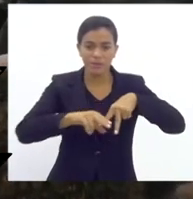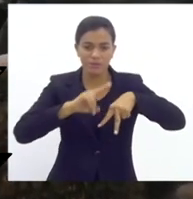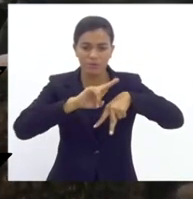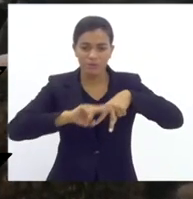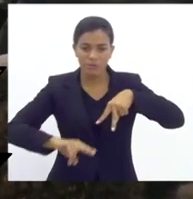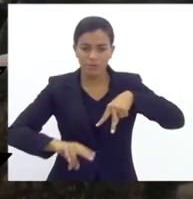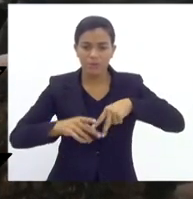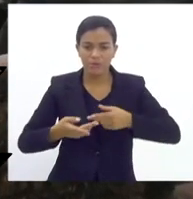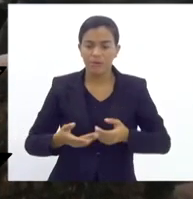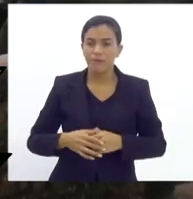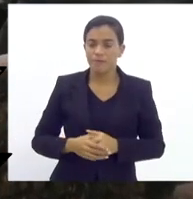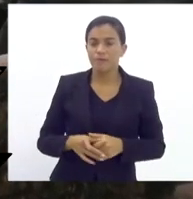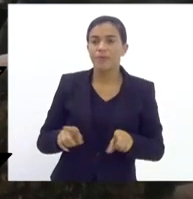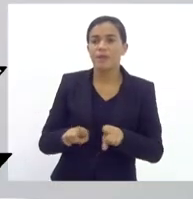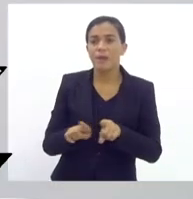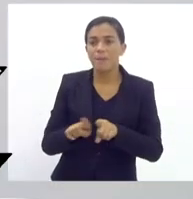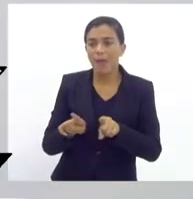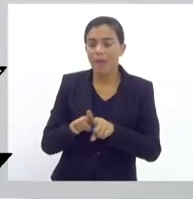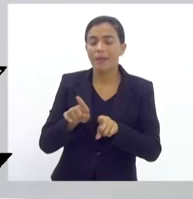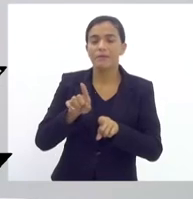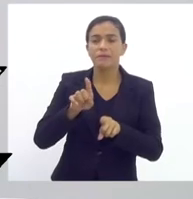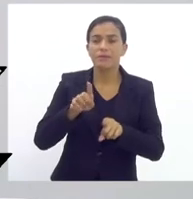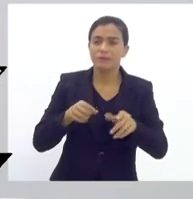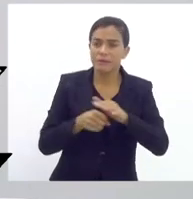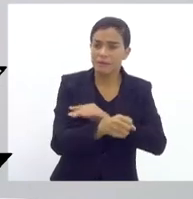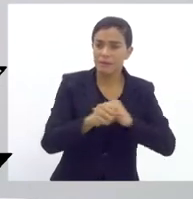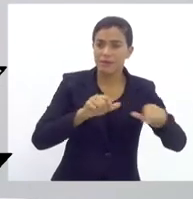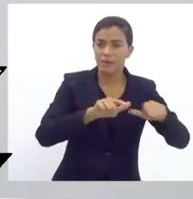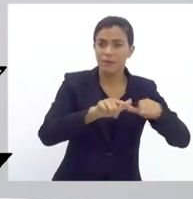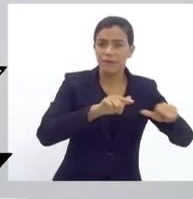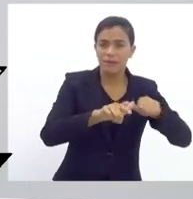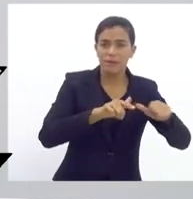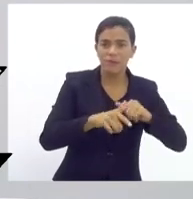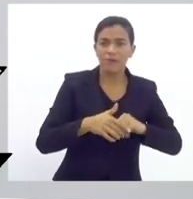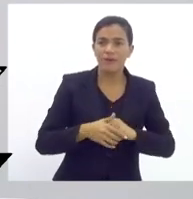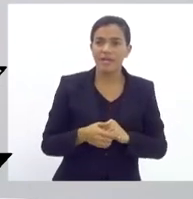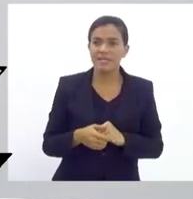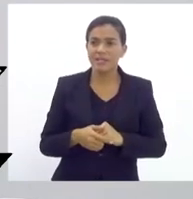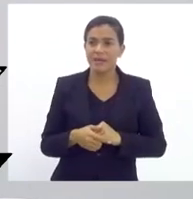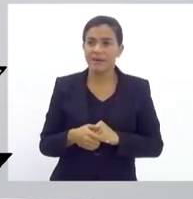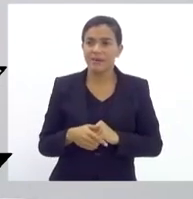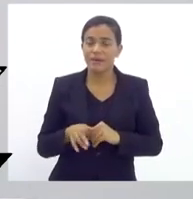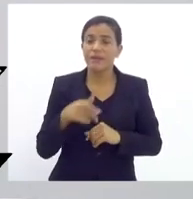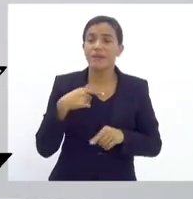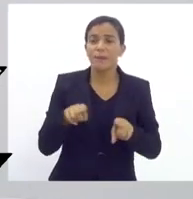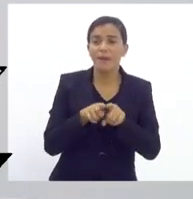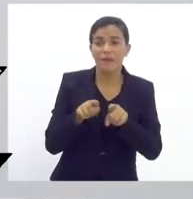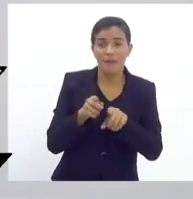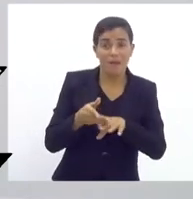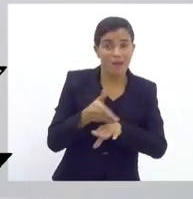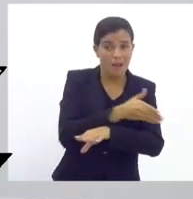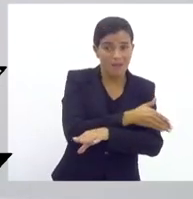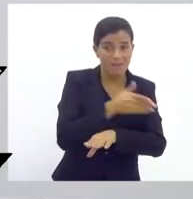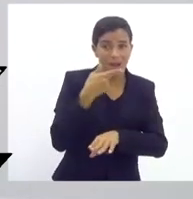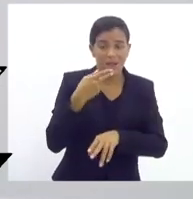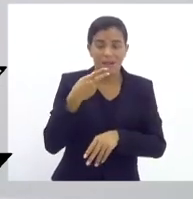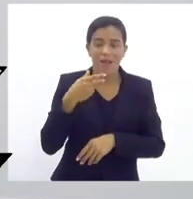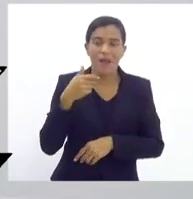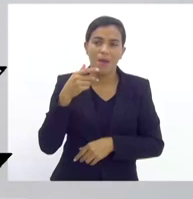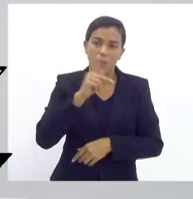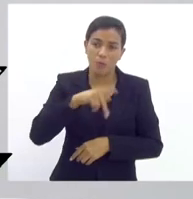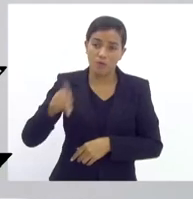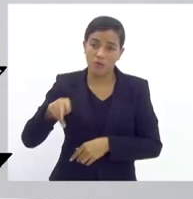a vulnerabilidade de empregabilidade das mulheres imigrantes e retomar na fala lá da nossa rica né